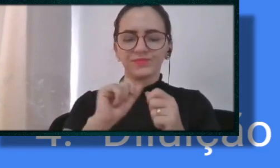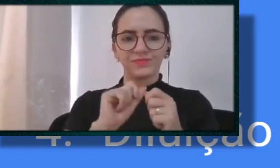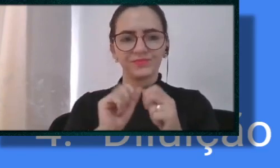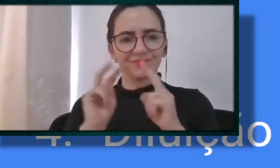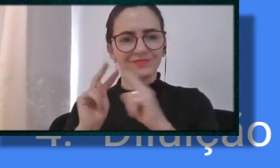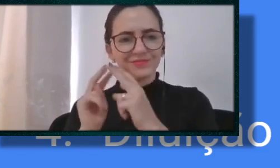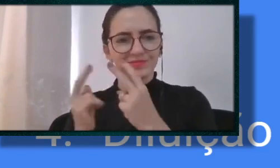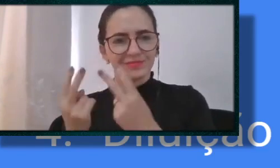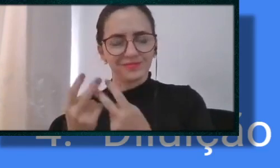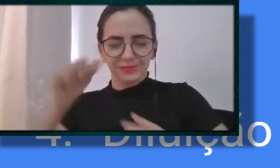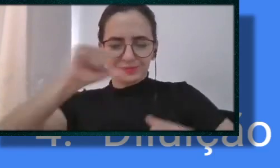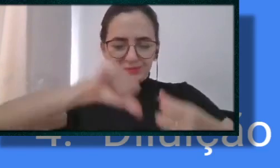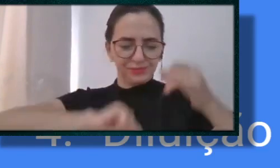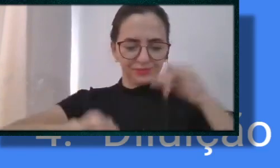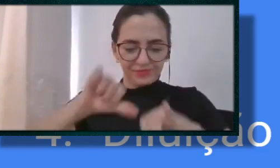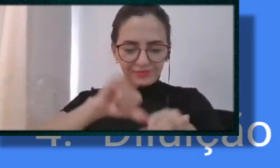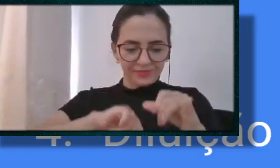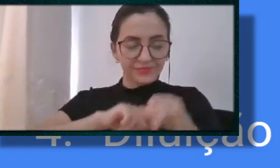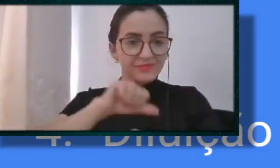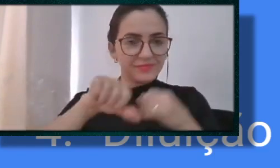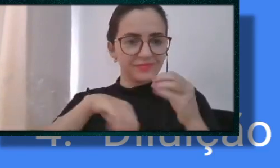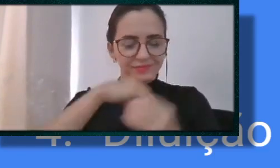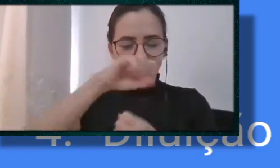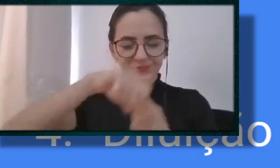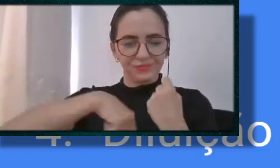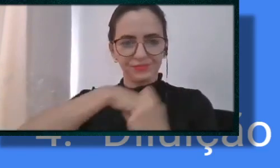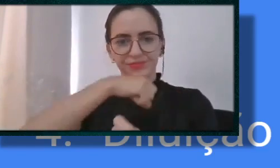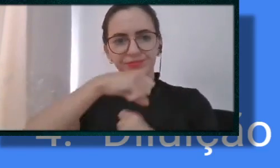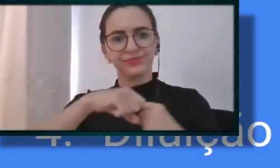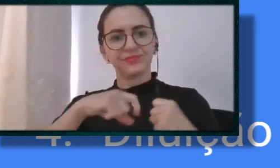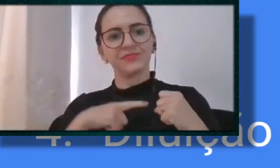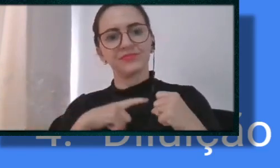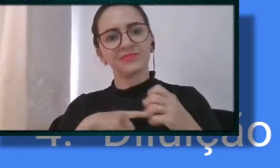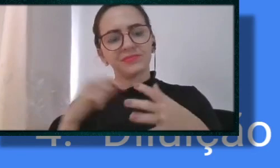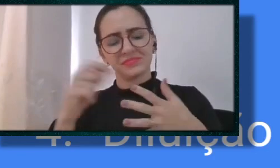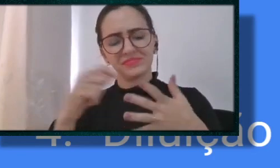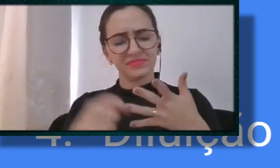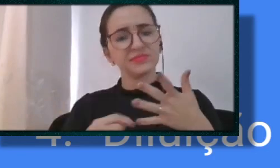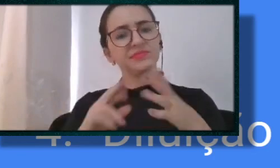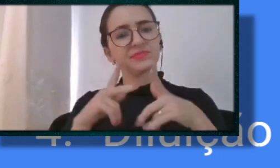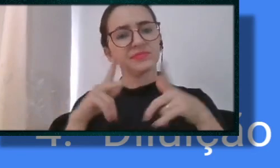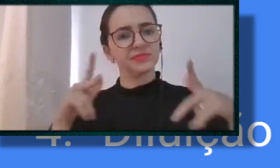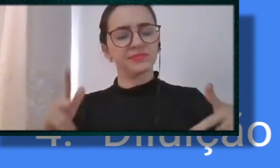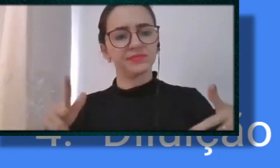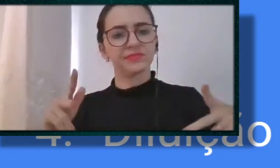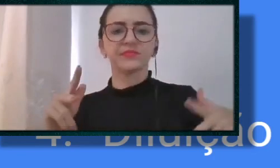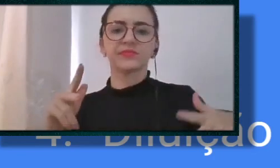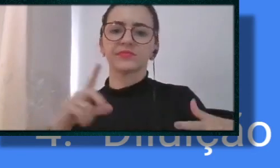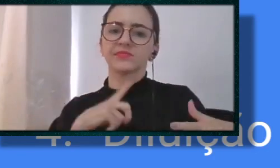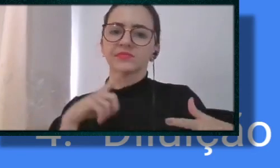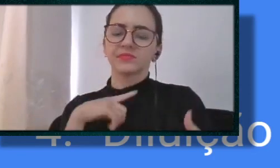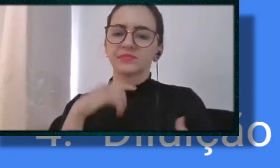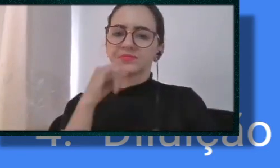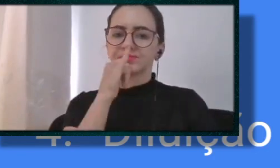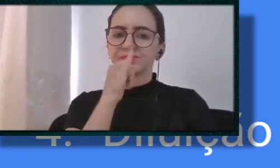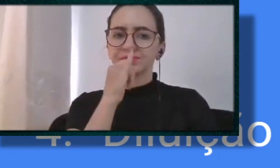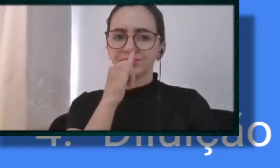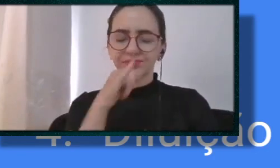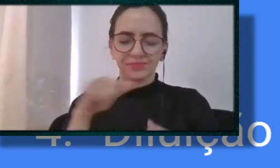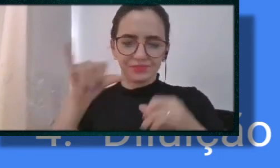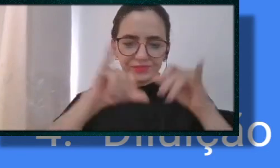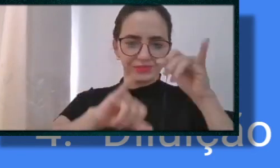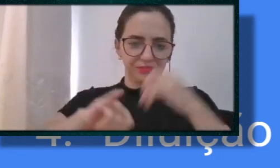utiliza uma mistura de soluções com solutos iguais, com o